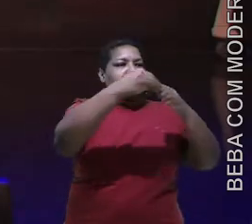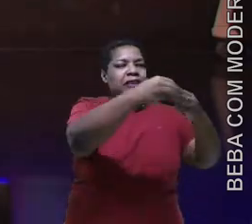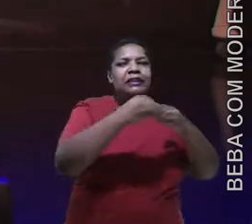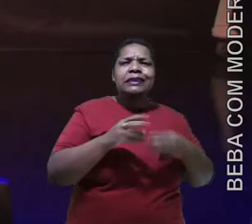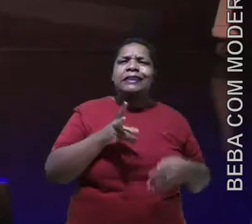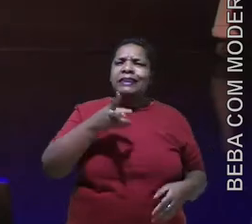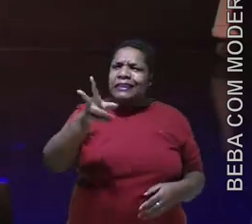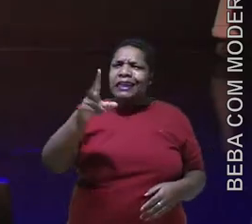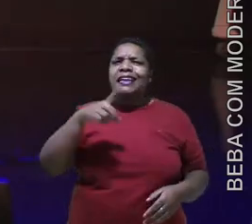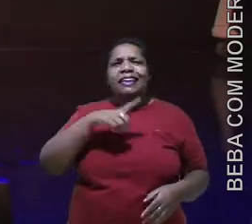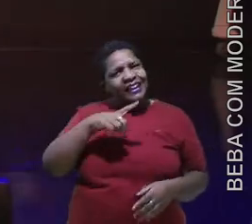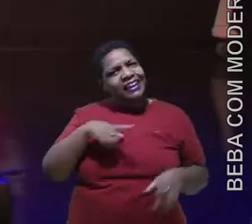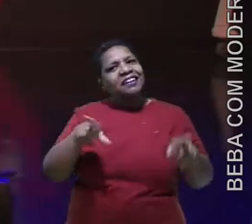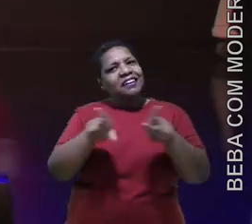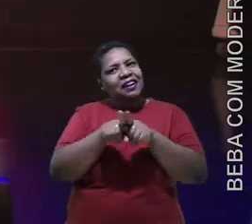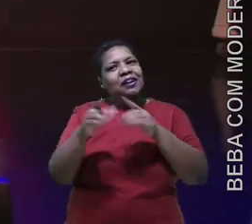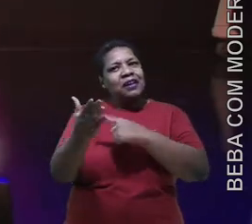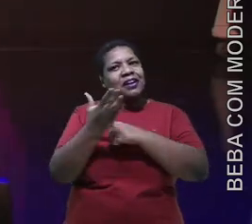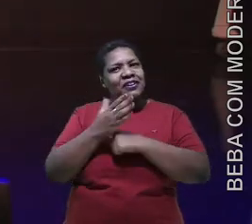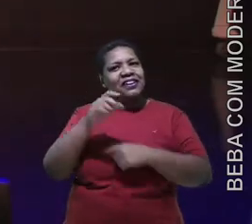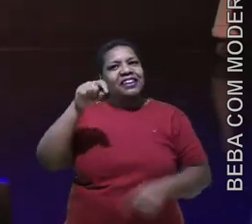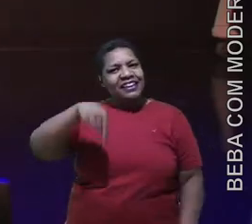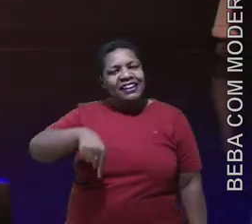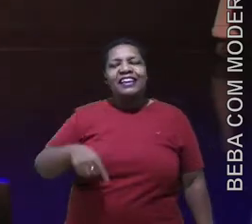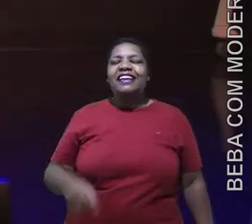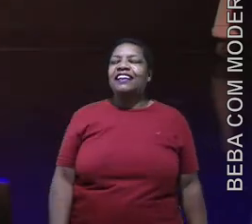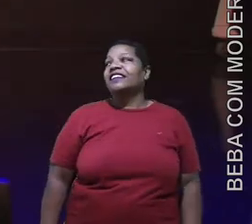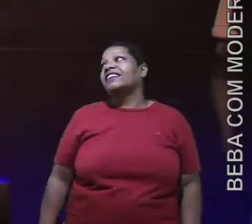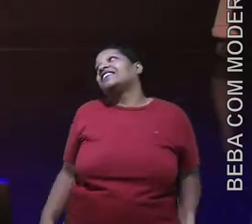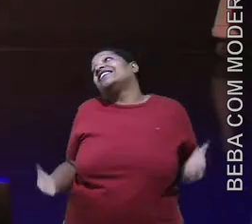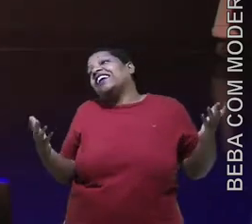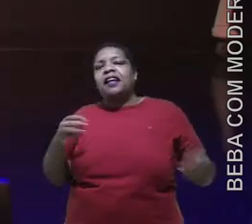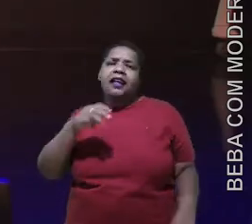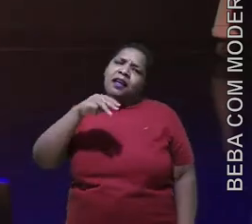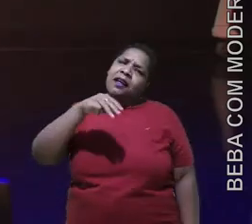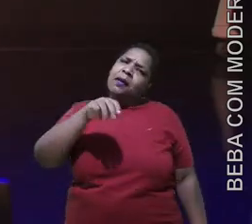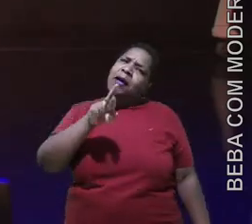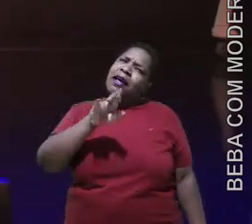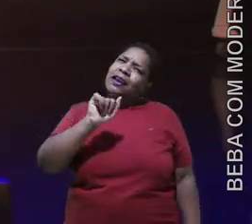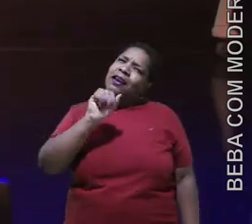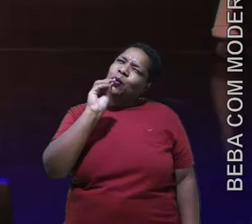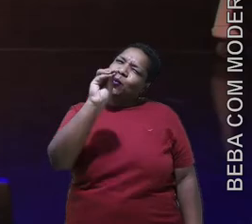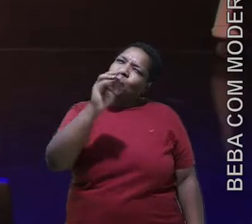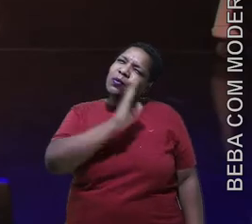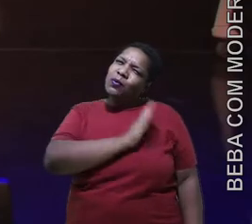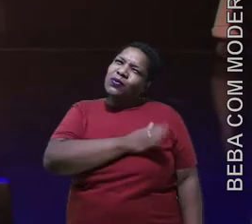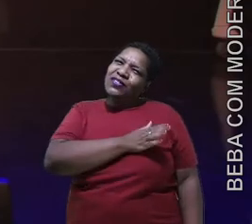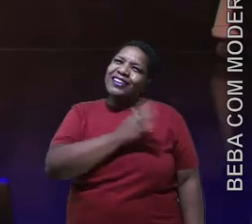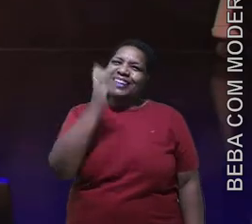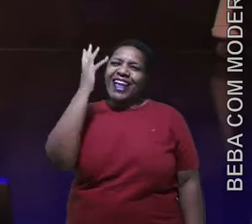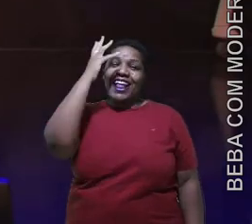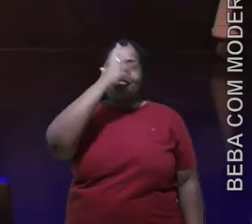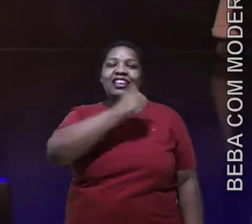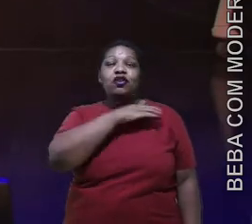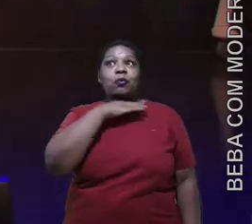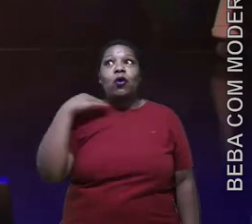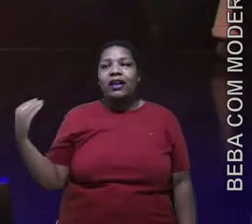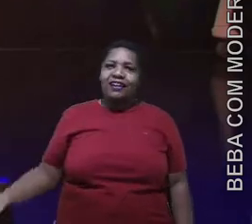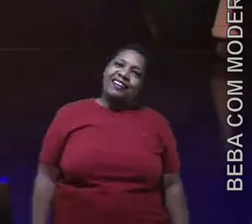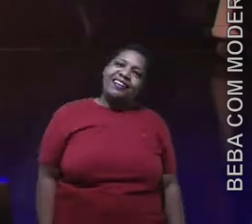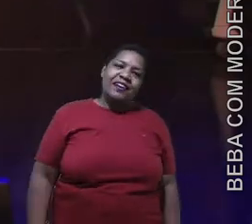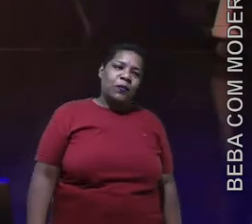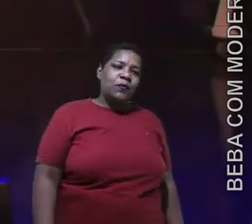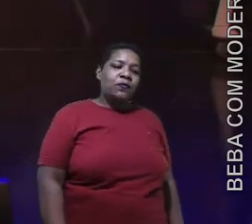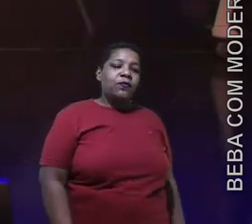sempre segurança sempre Face shield usada e um beijo no seu coração te amo demais tá